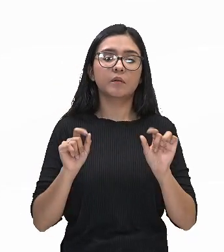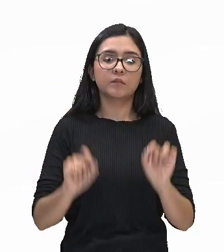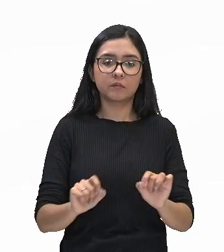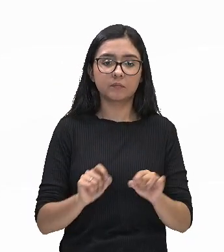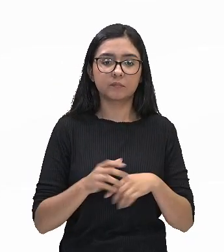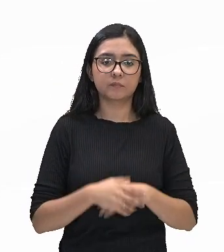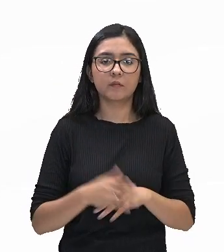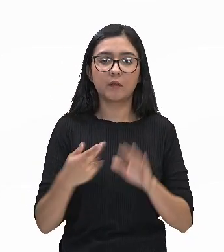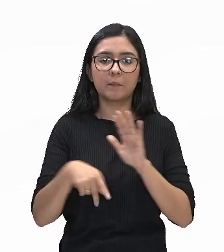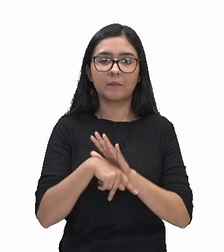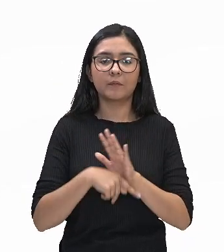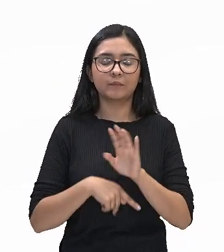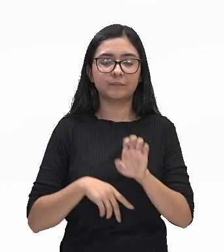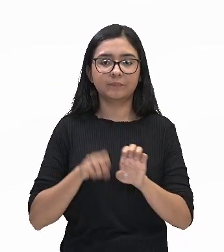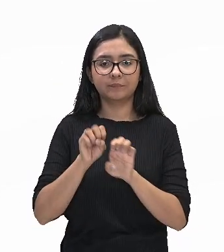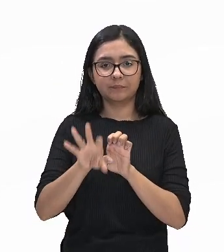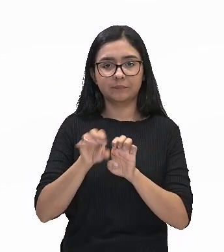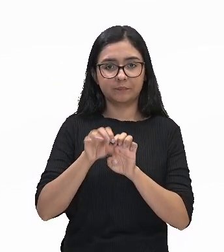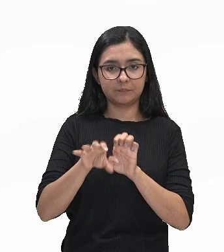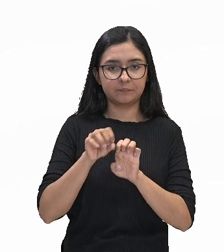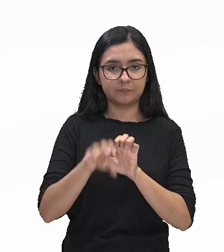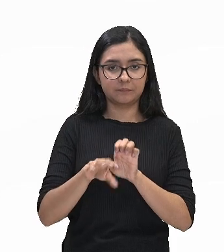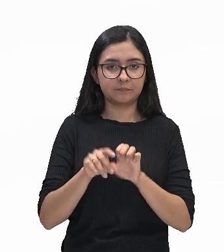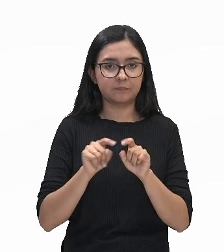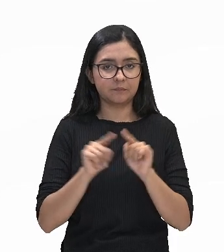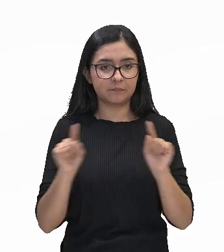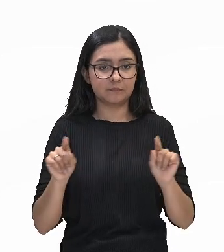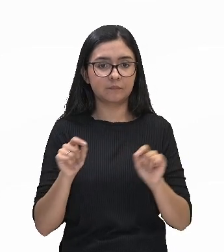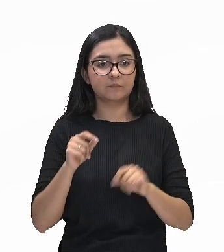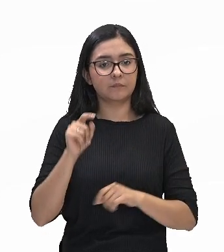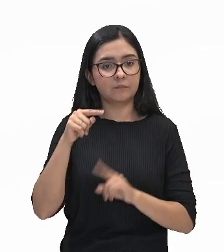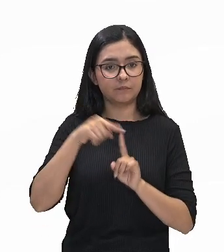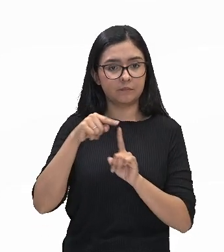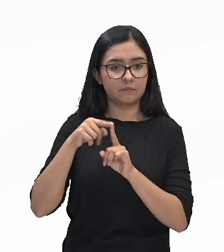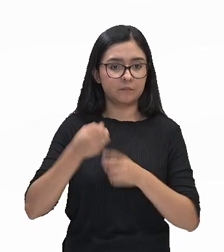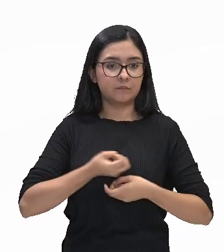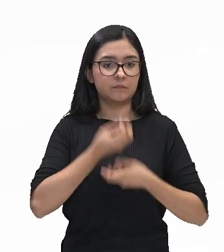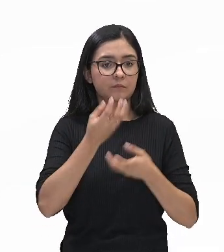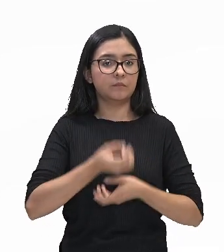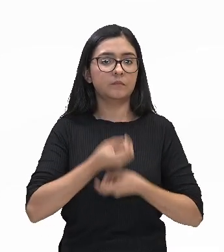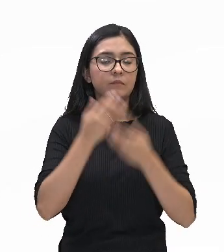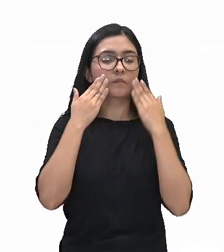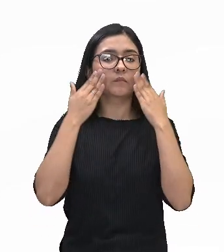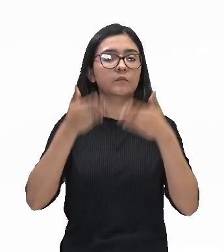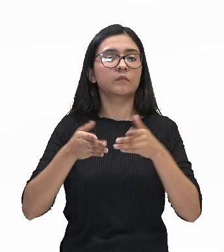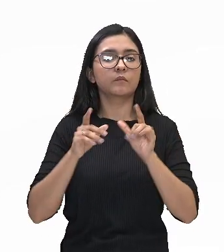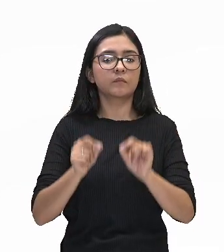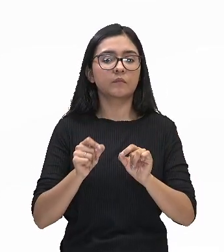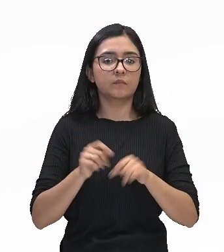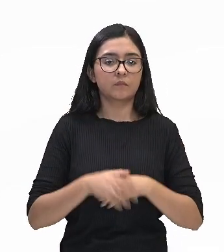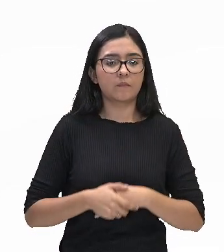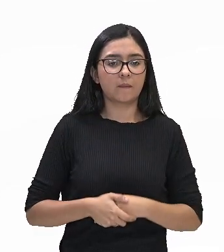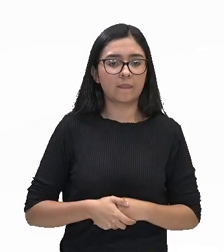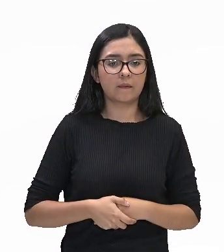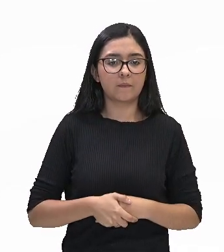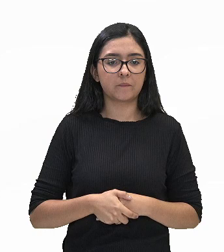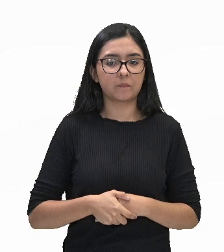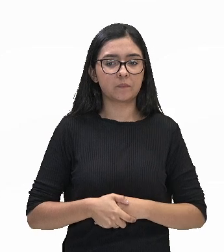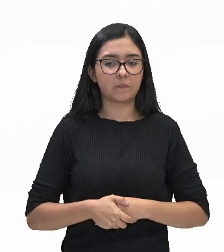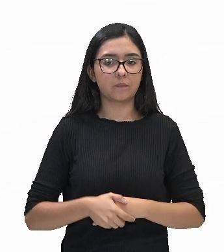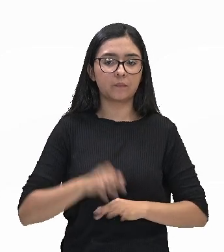no emissor, mas aí na função poética eu enfatizo, eu prezo